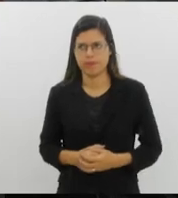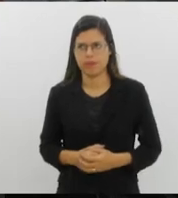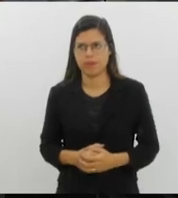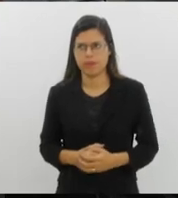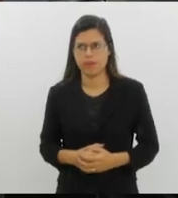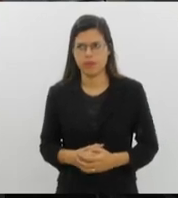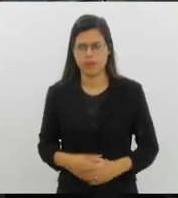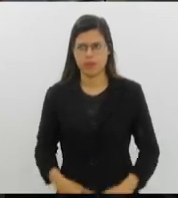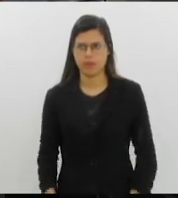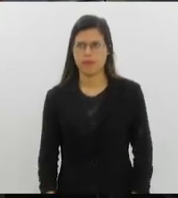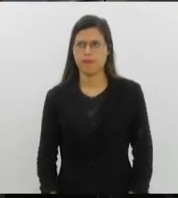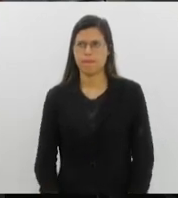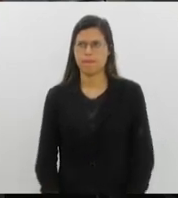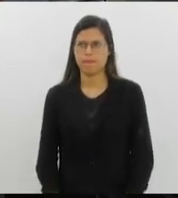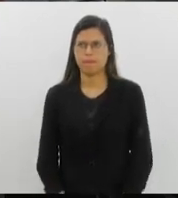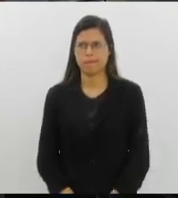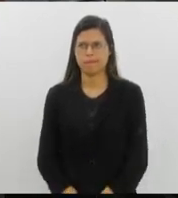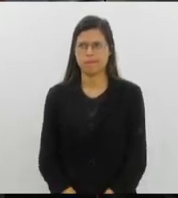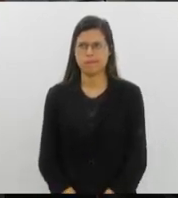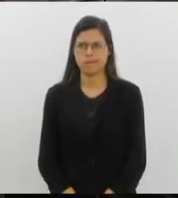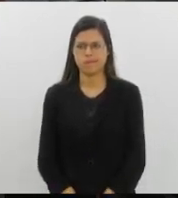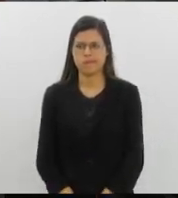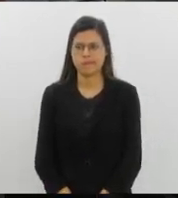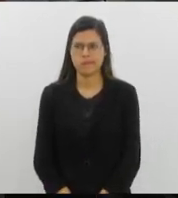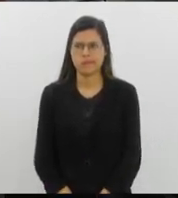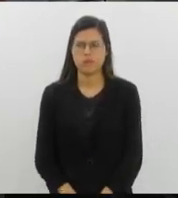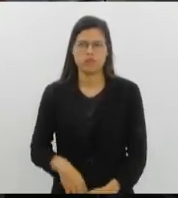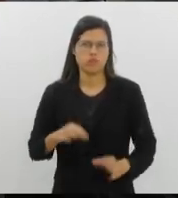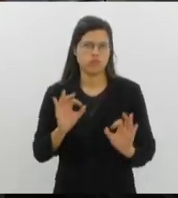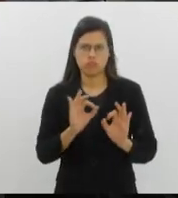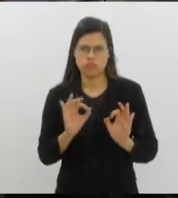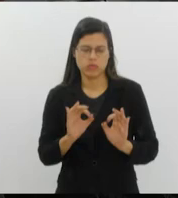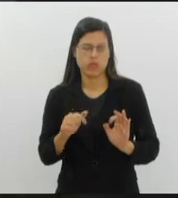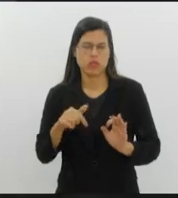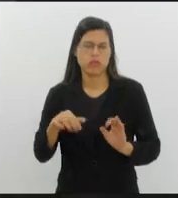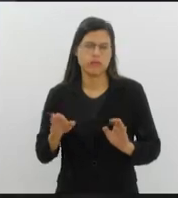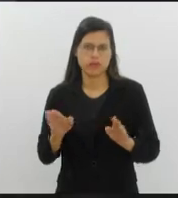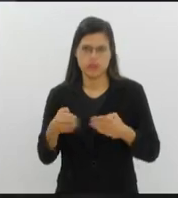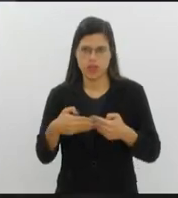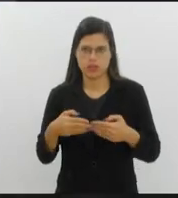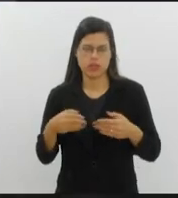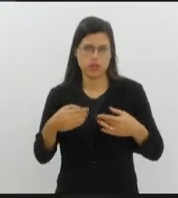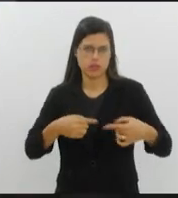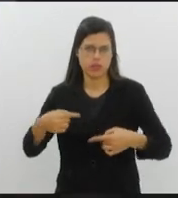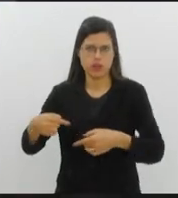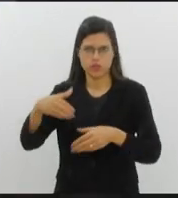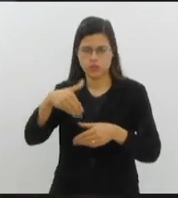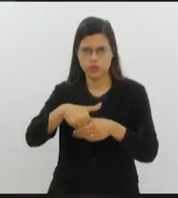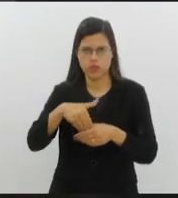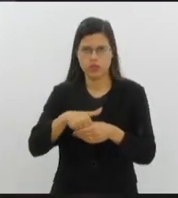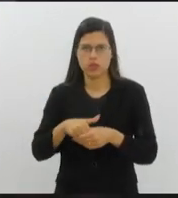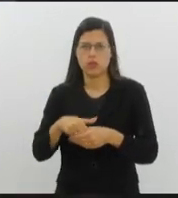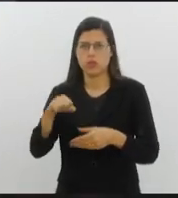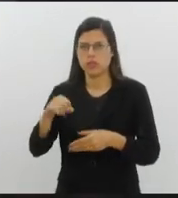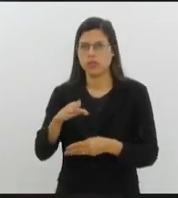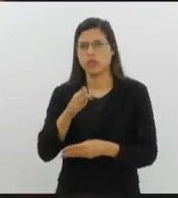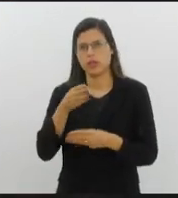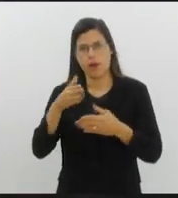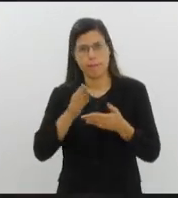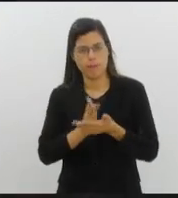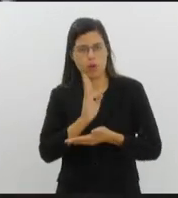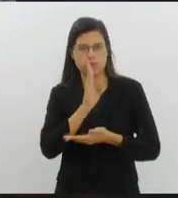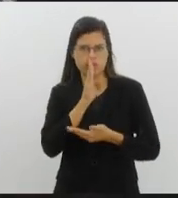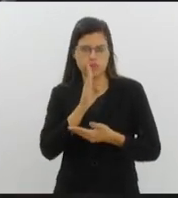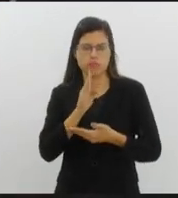Deixa a Marquinhos aqui. Senta aqui. Não havendo quem queira discutir, encerrada a discussão. Em votação, senhores que aprovam, permaneçam como